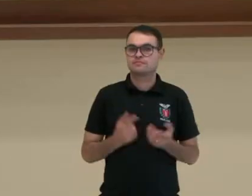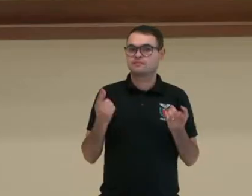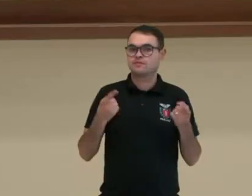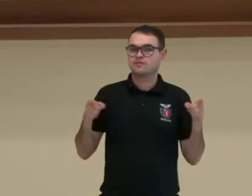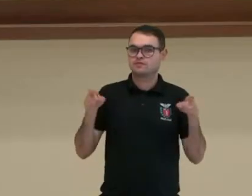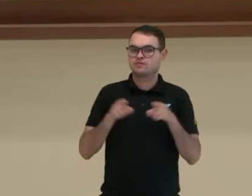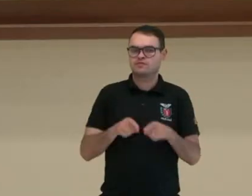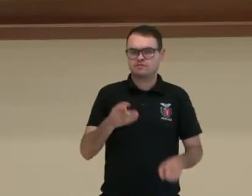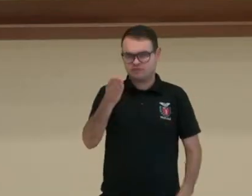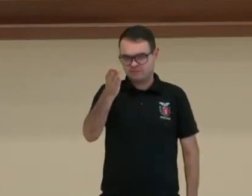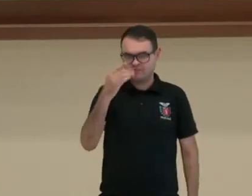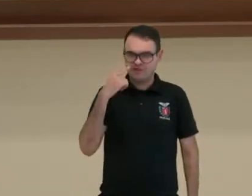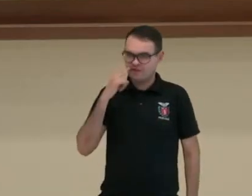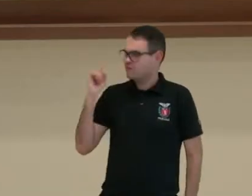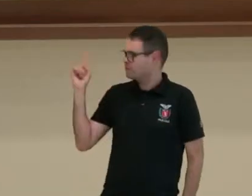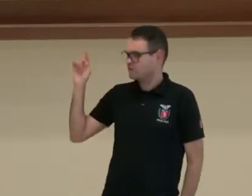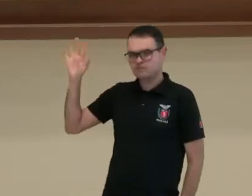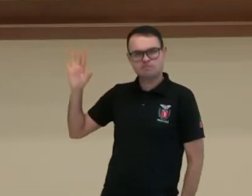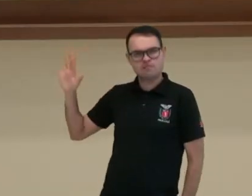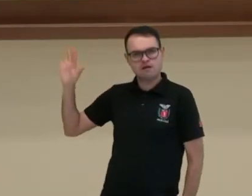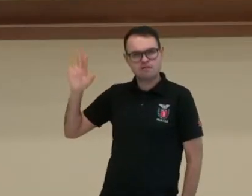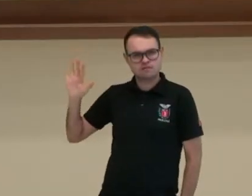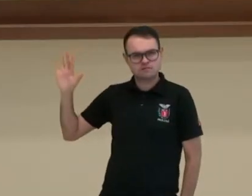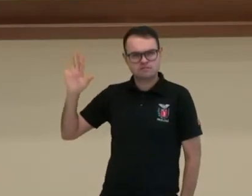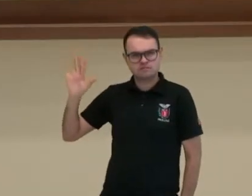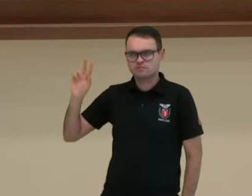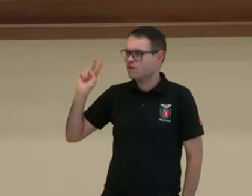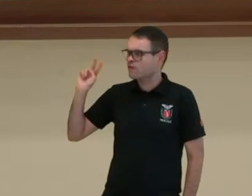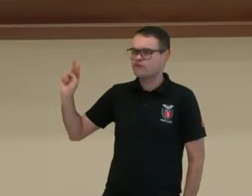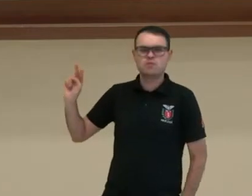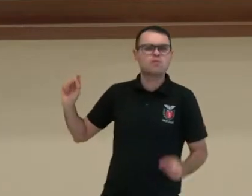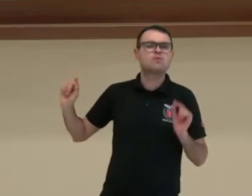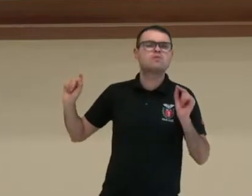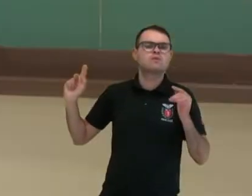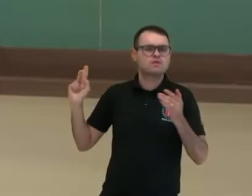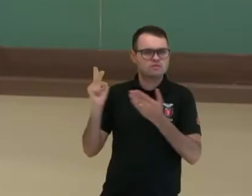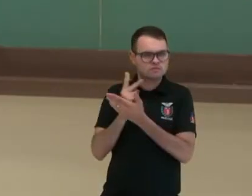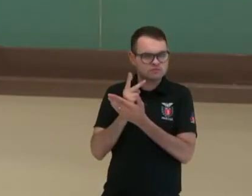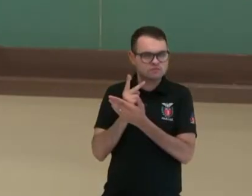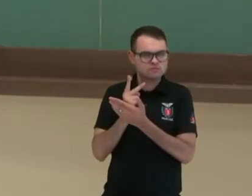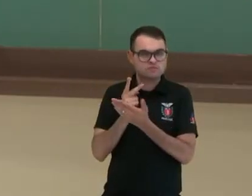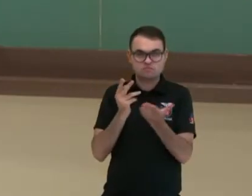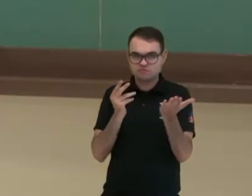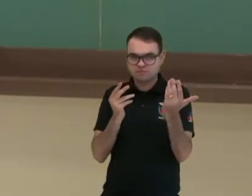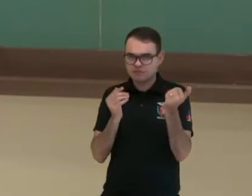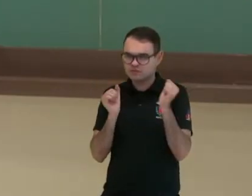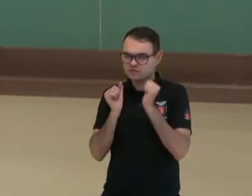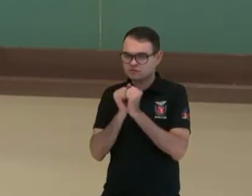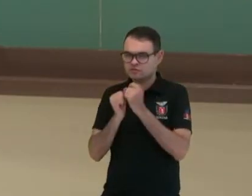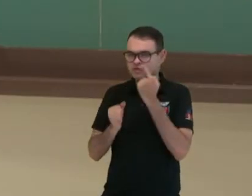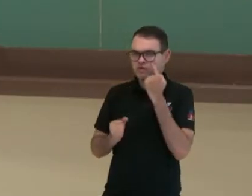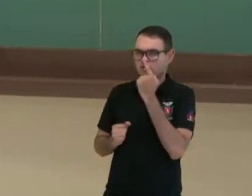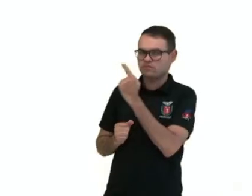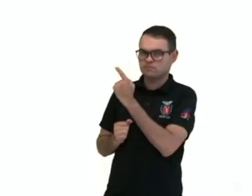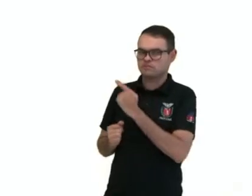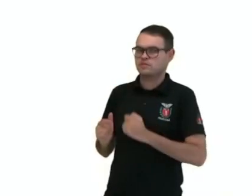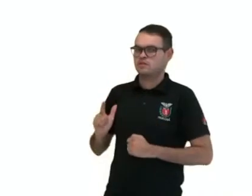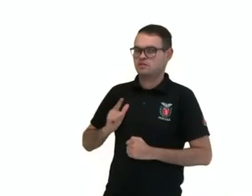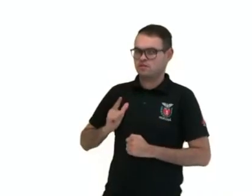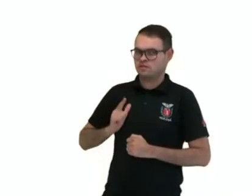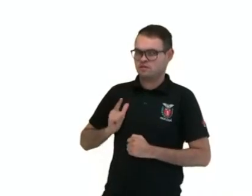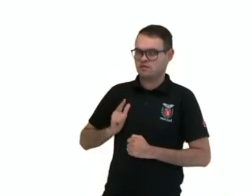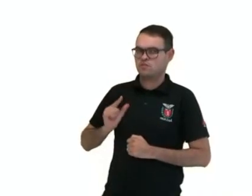Retornamos. E aí? Olhou bem essa imagem? Viu o que está acontecendo? Então vamos ver juntos. Então repare bem. Nós